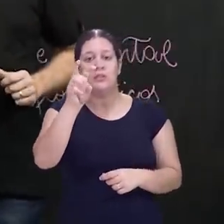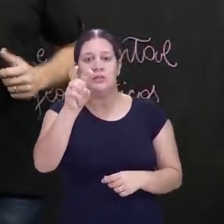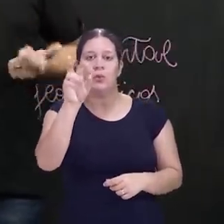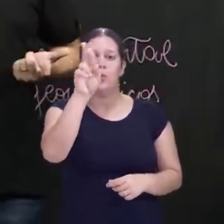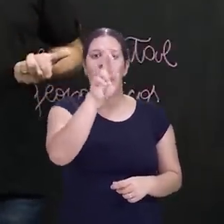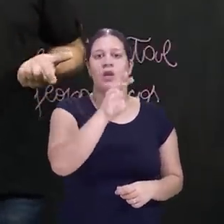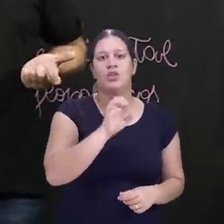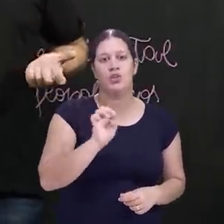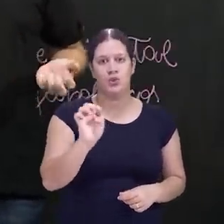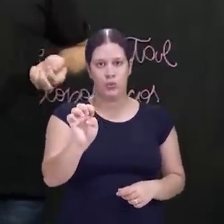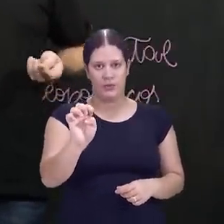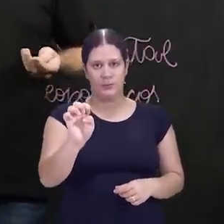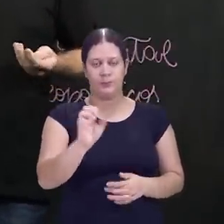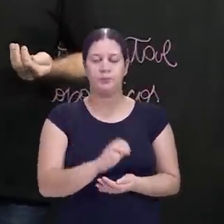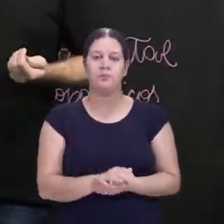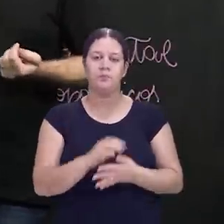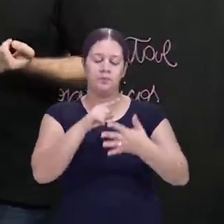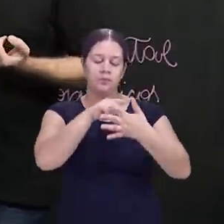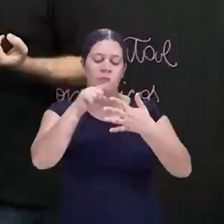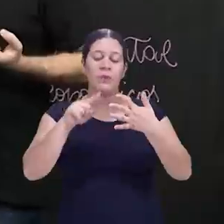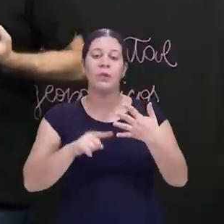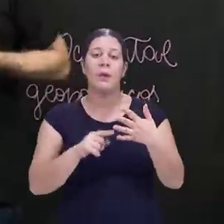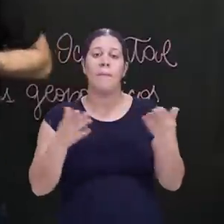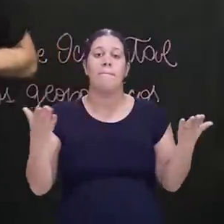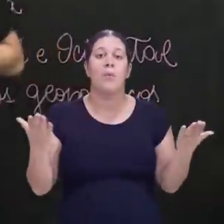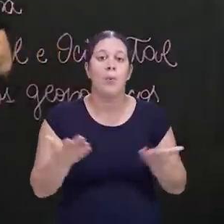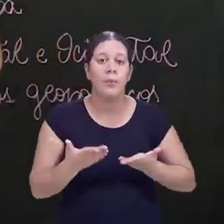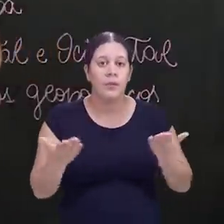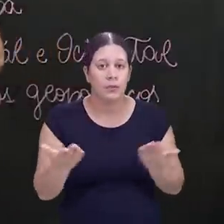regiões. Agora, ao longo de diversos